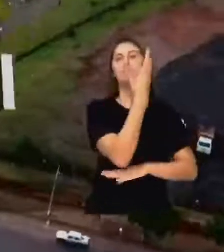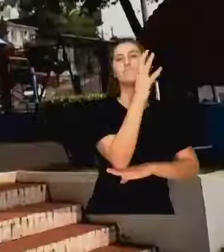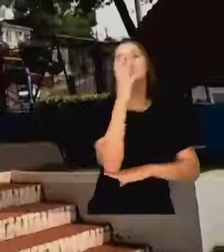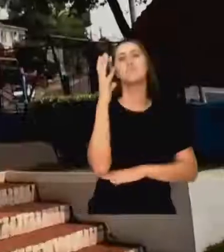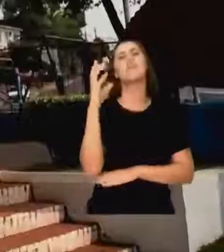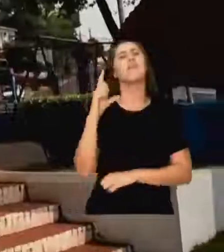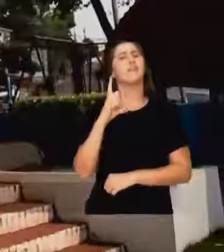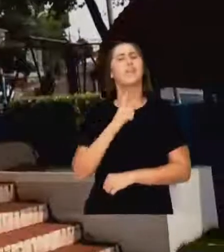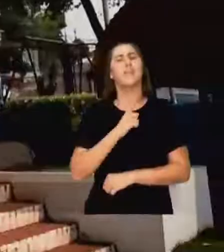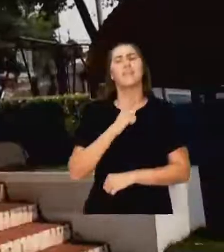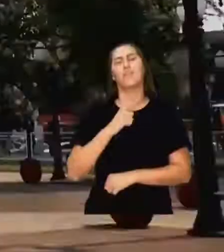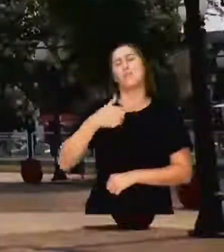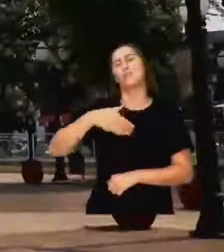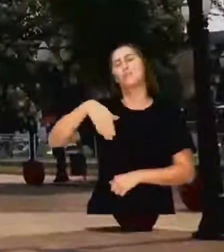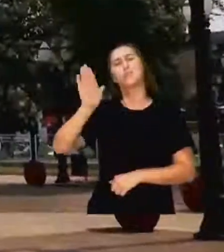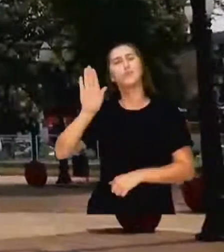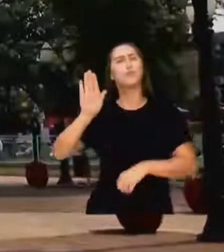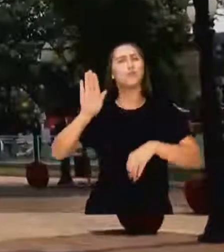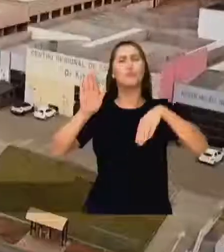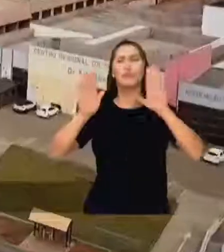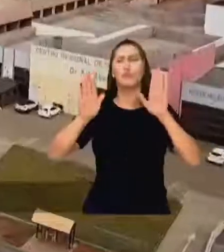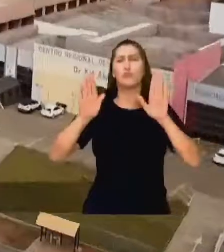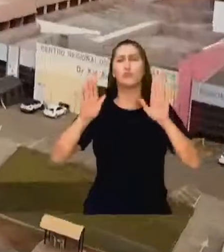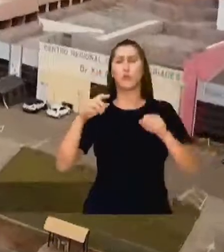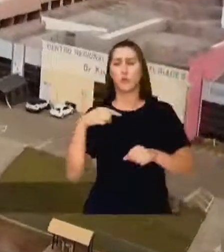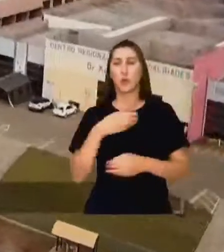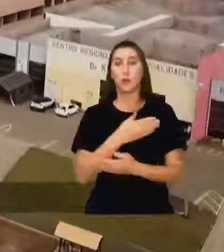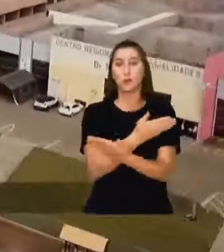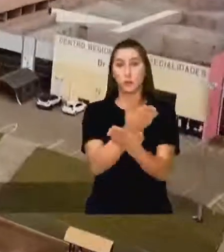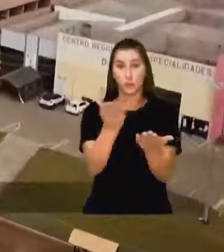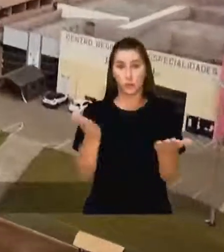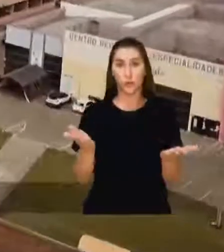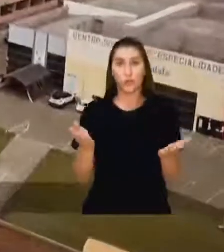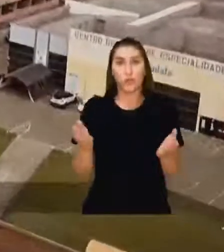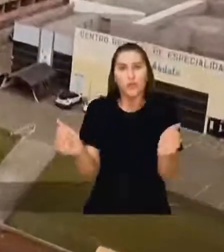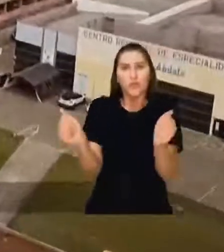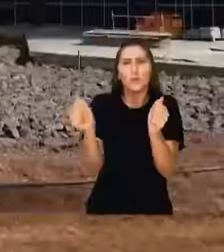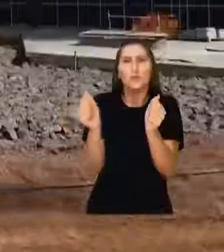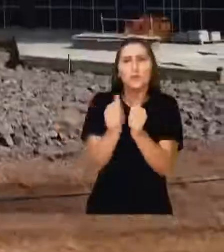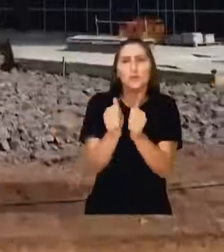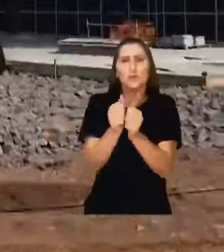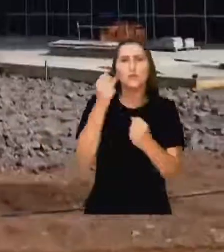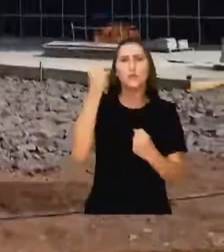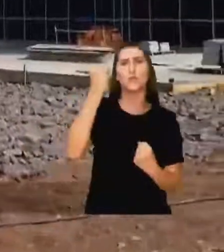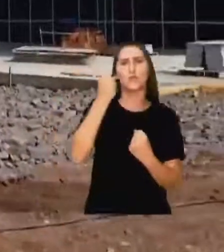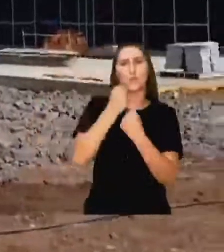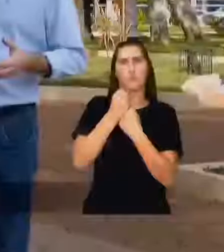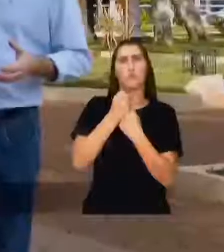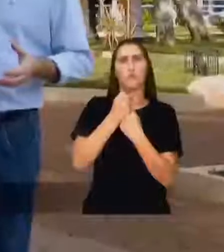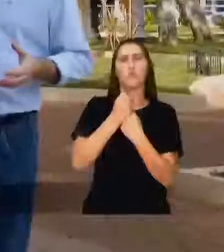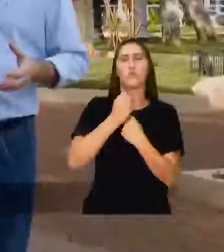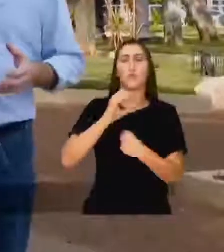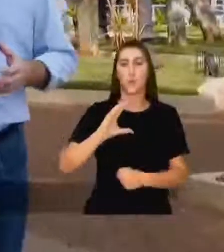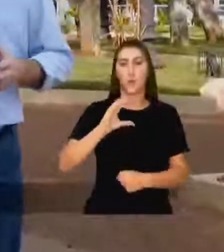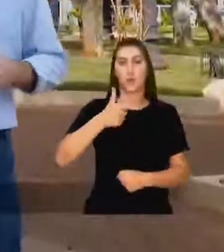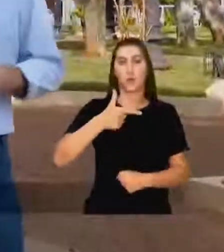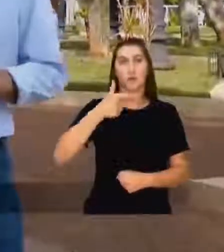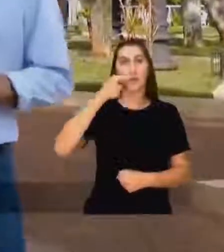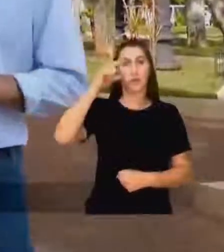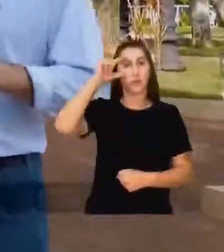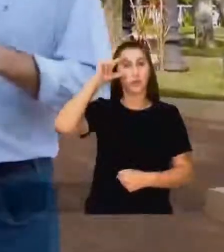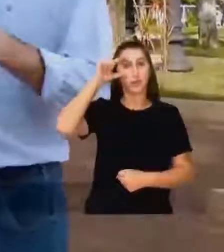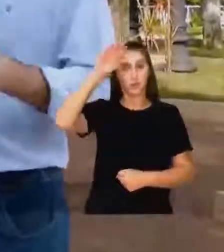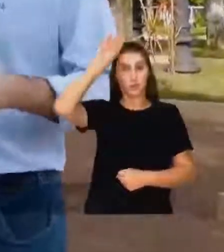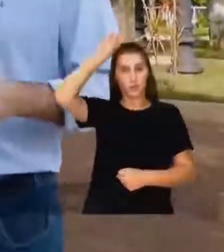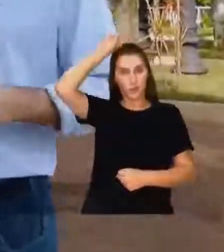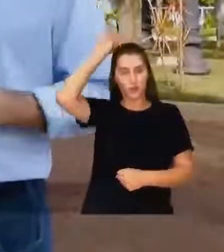ambiental. E tem muito mais. Foram muitas realizações. Com seu apoio, Kleber e